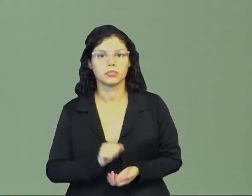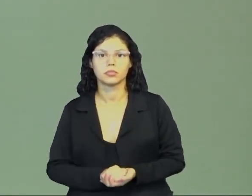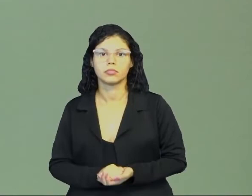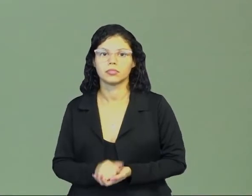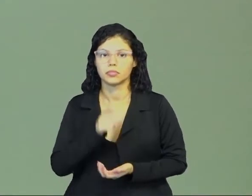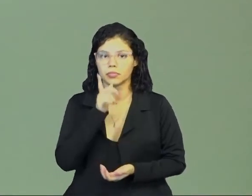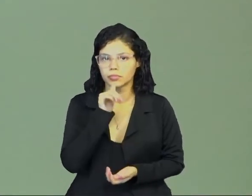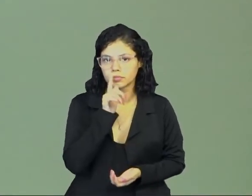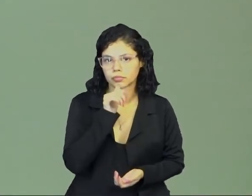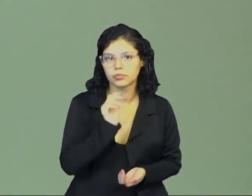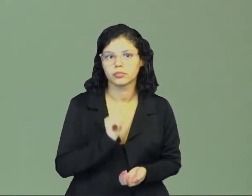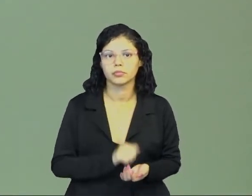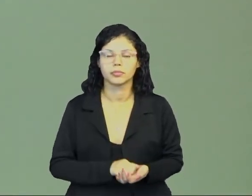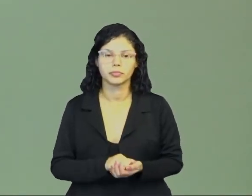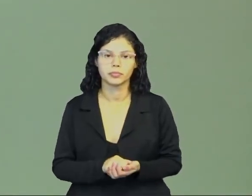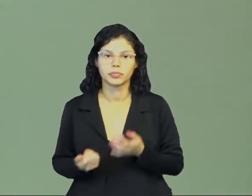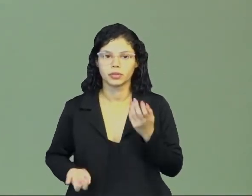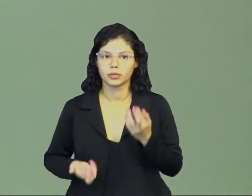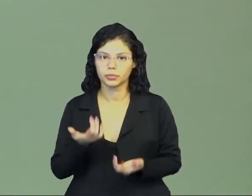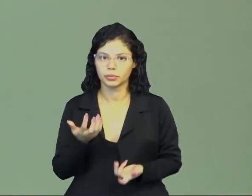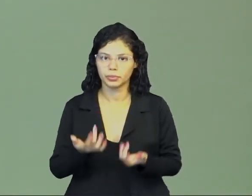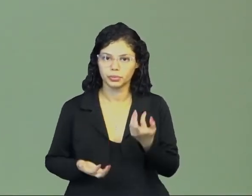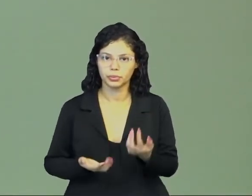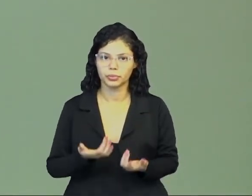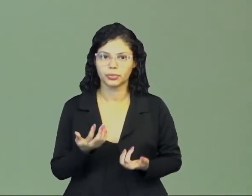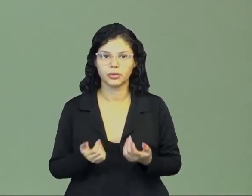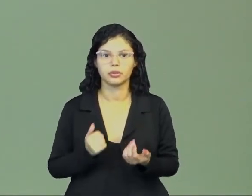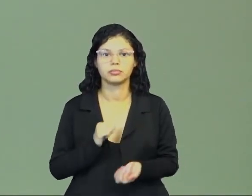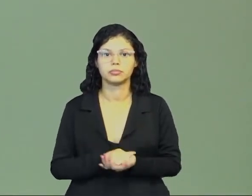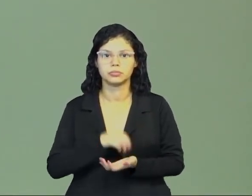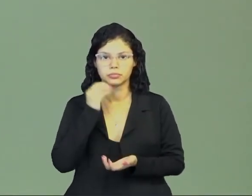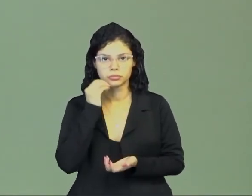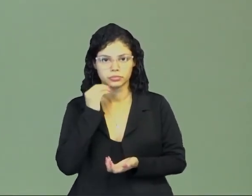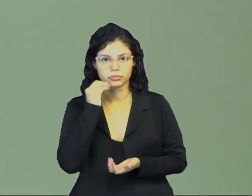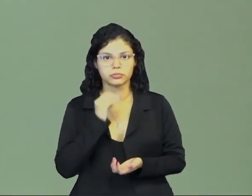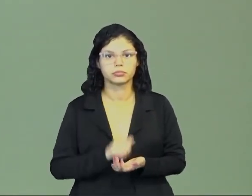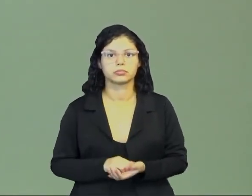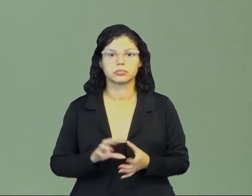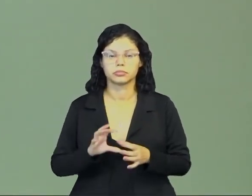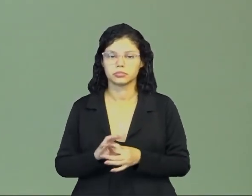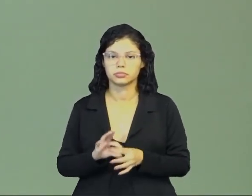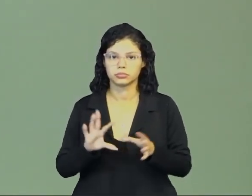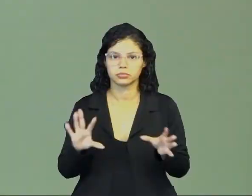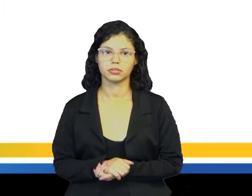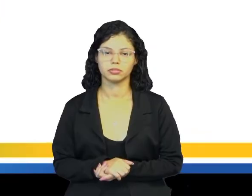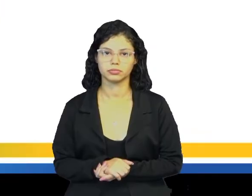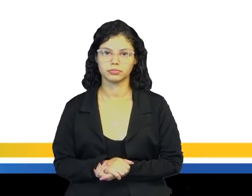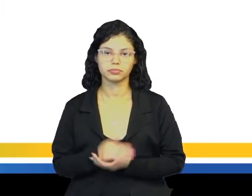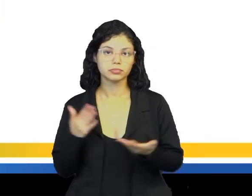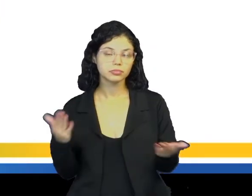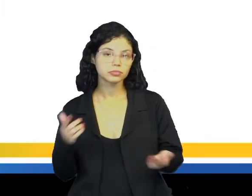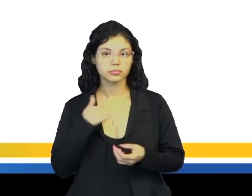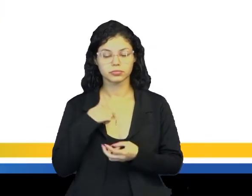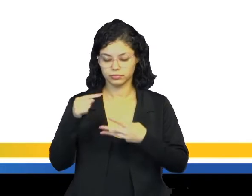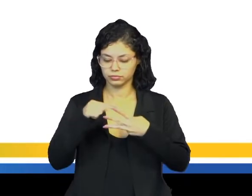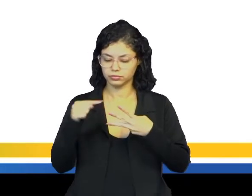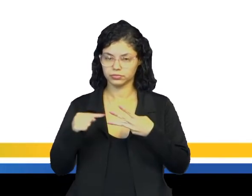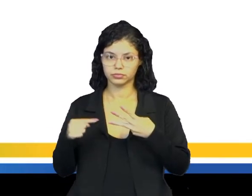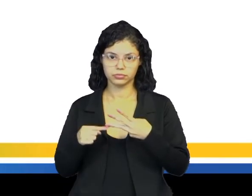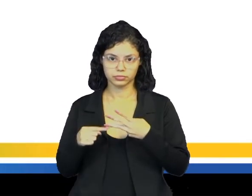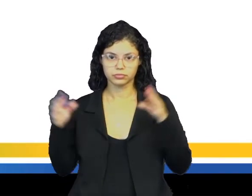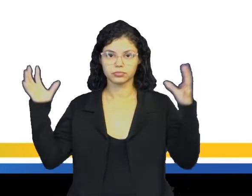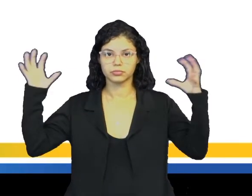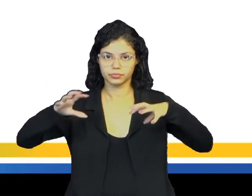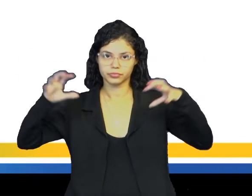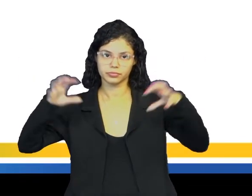uma água que ela está sendo esquentada por um fogo. Então a tendência de liberar aí vapor. Então nós temos a formação de